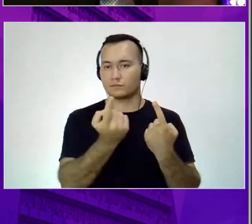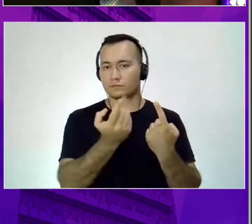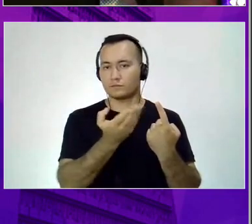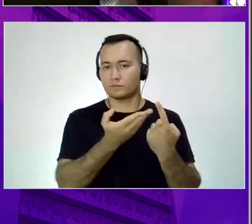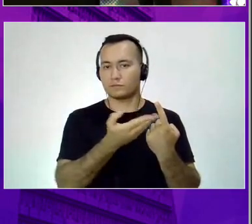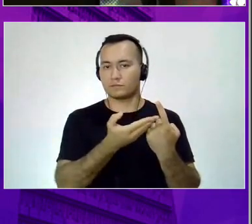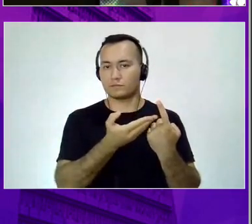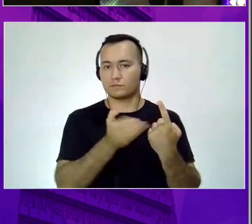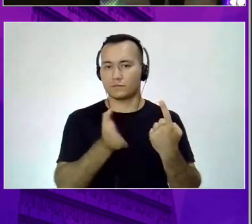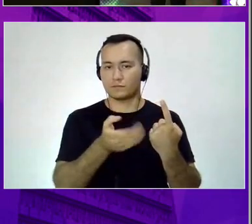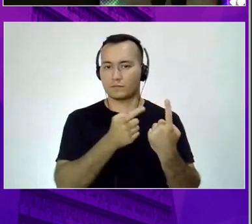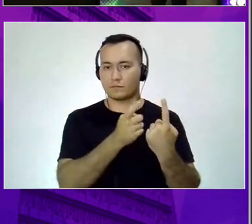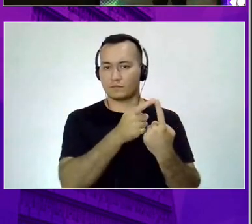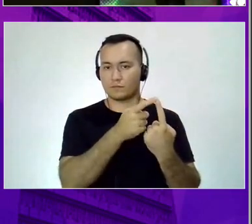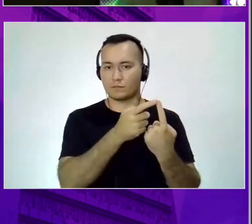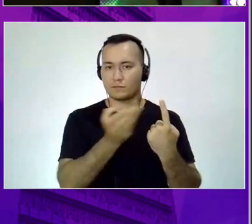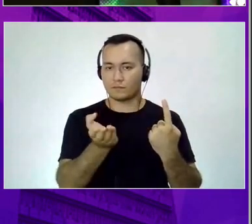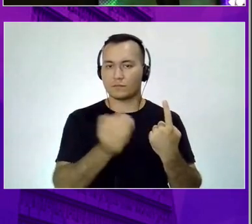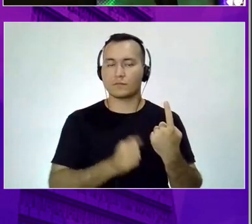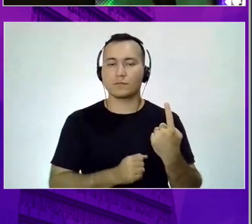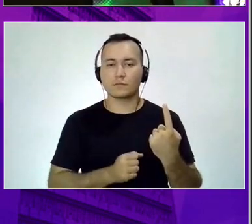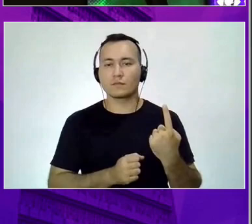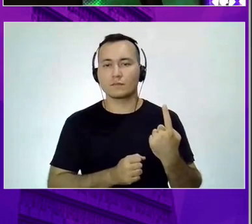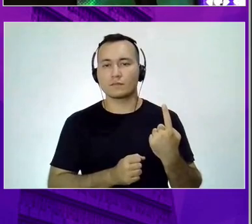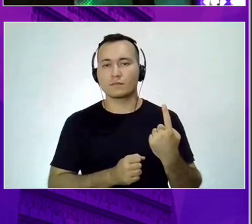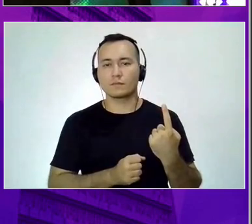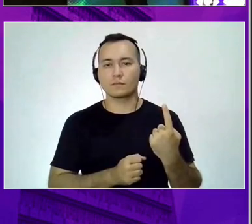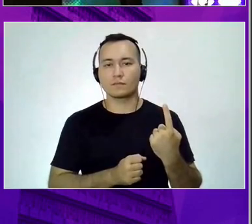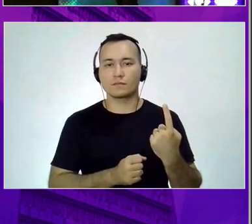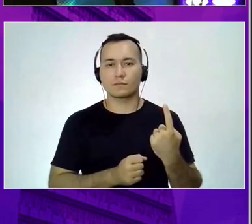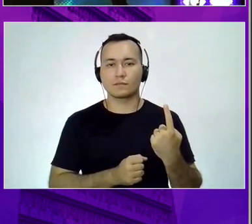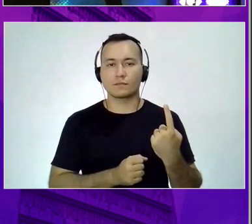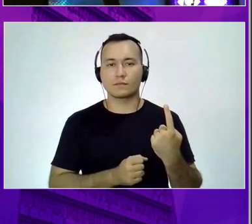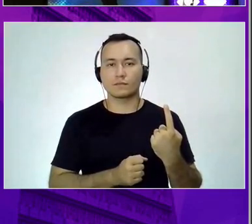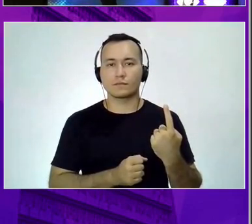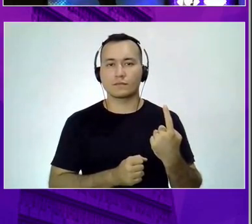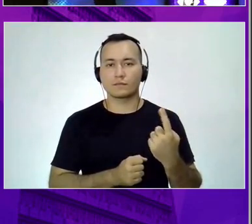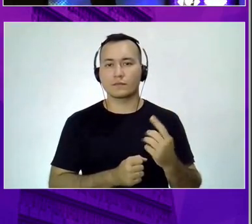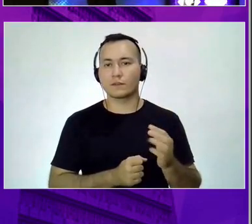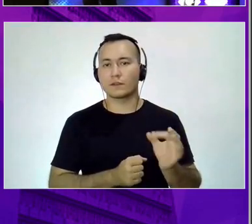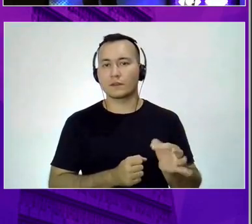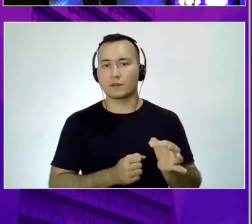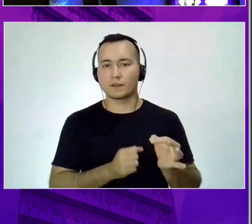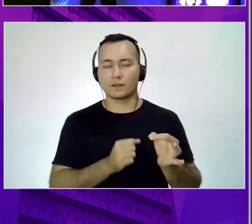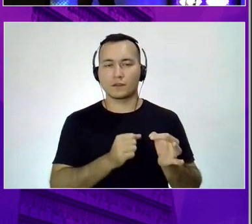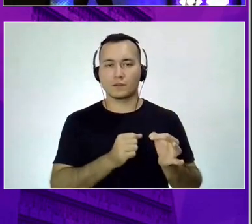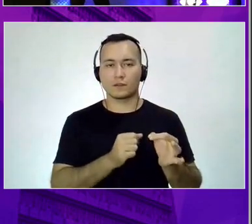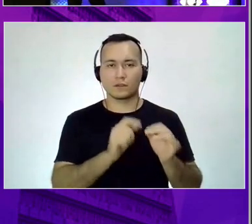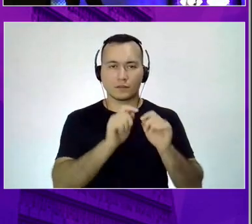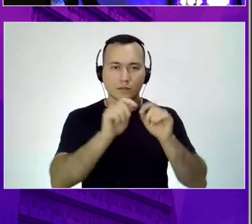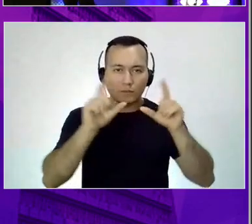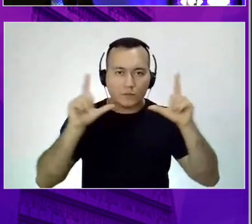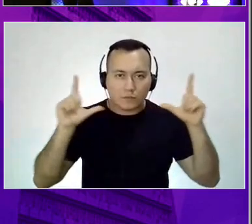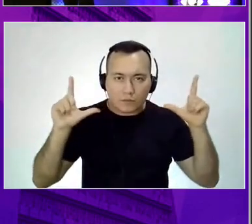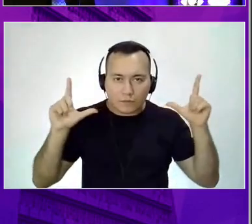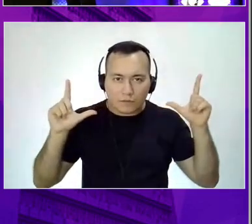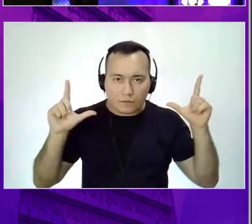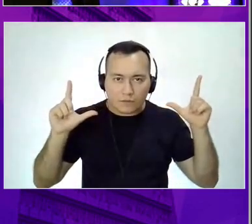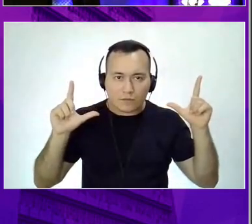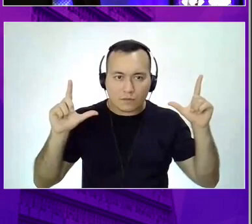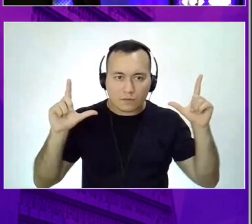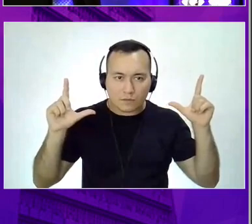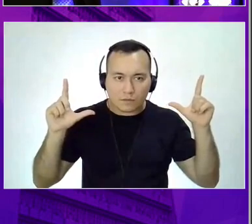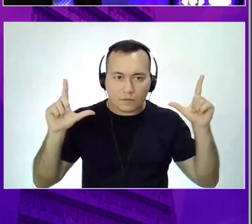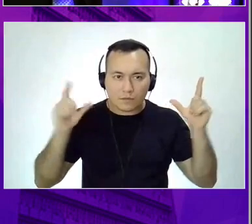até expandi um pouco para vocês verem melhor. Né? Mas aqui eu faço a execução de todos os jobs ali que eu cadastrei